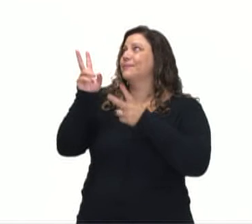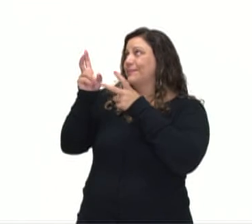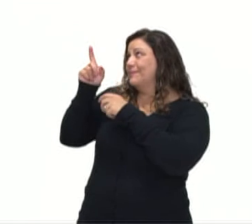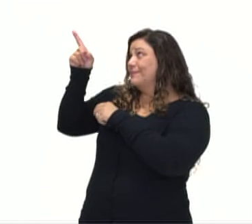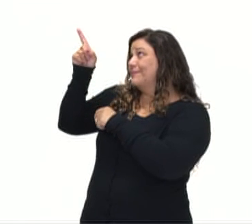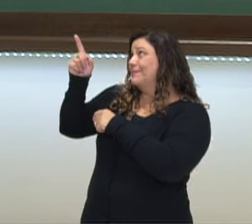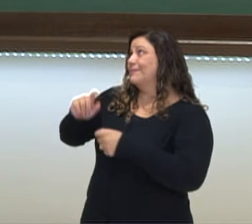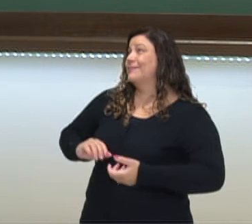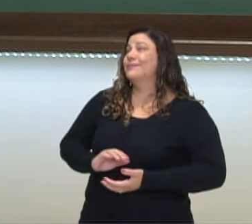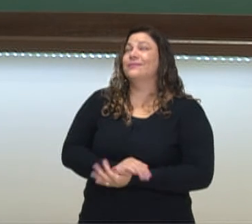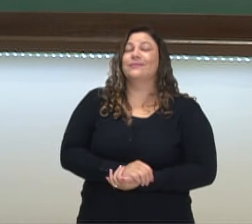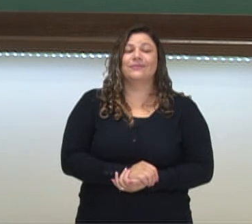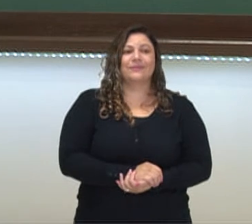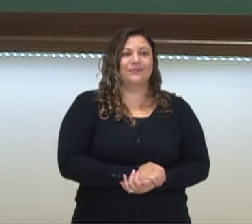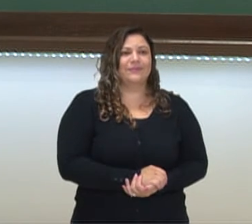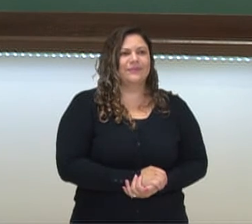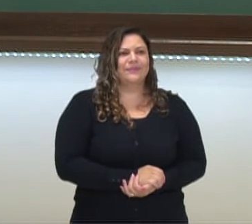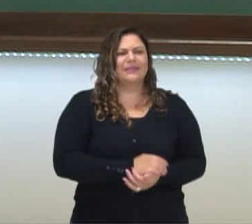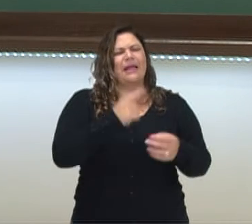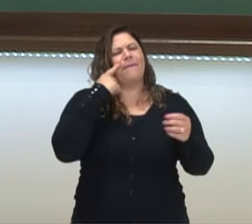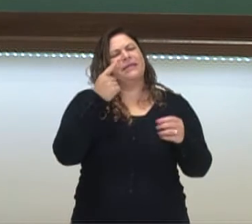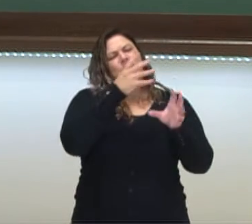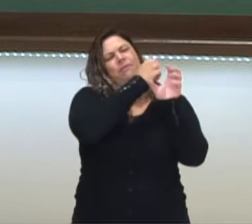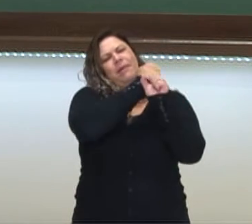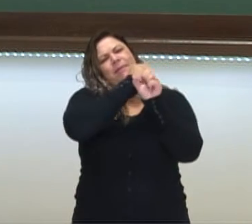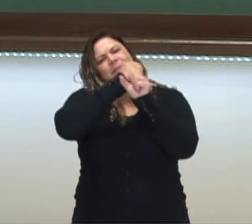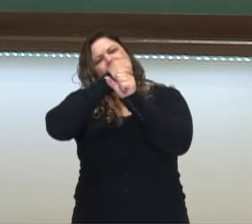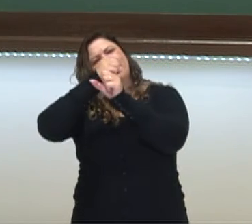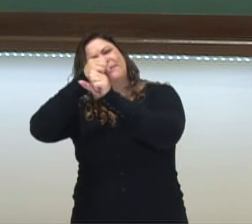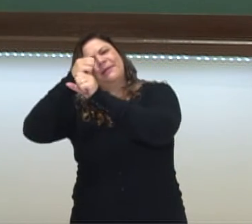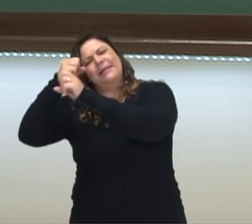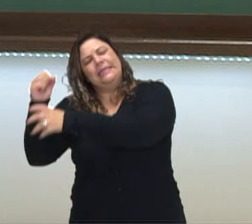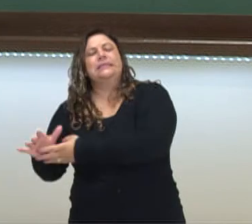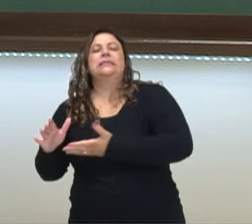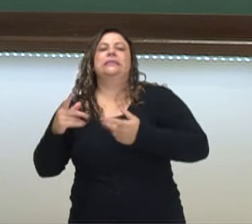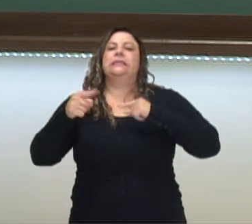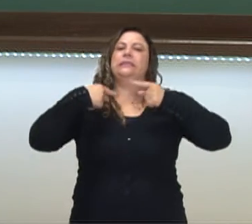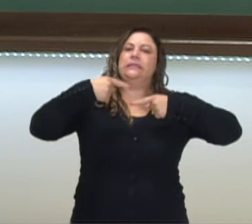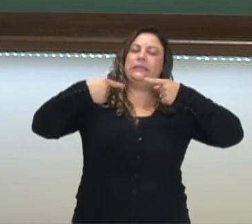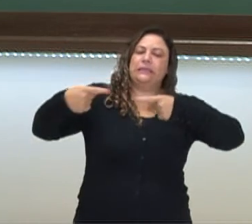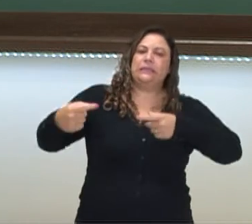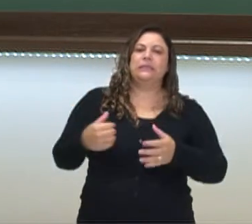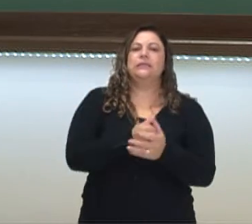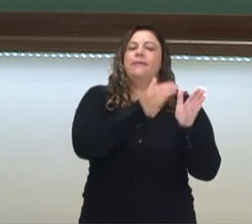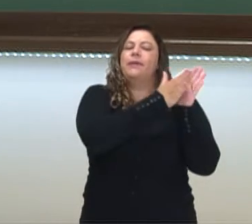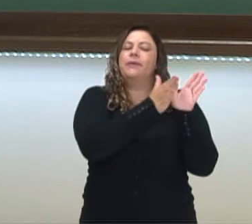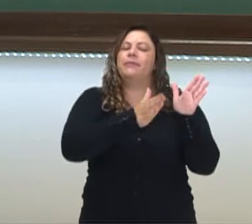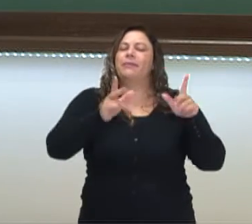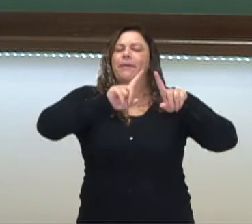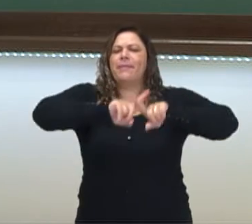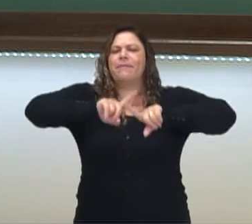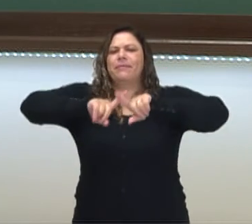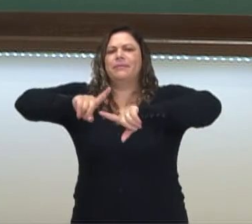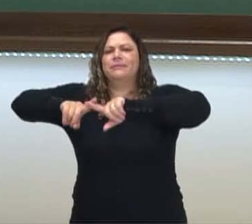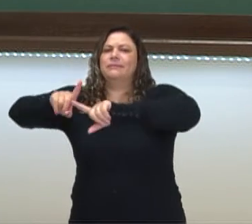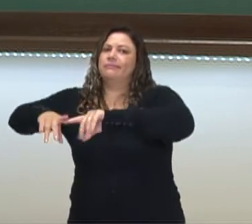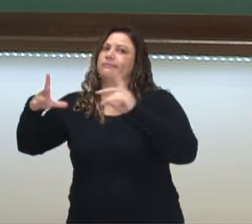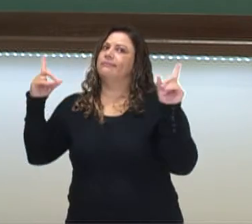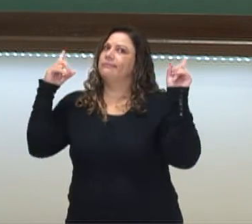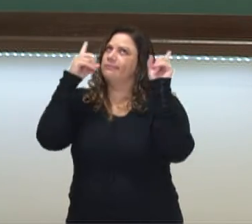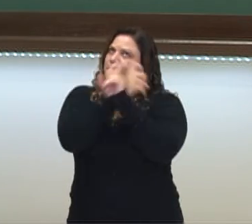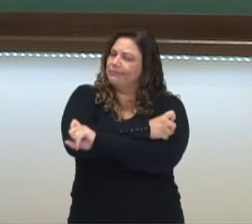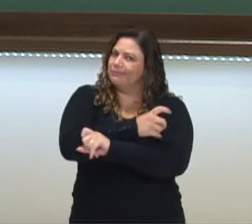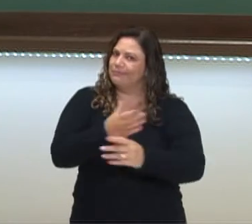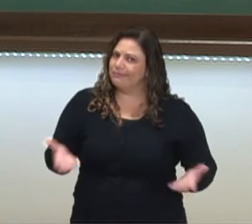531.441. Já pensou você calcular o 9 elevado à quinta e somar ele 9 vezes, ou multiplicar por 9 ali,